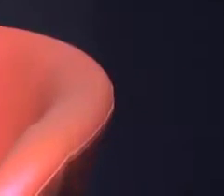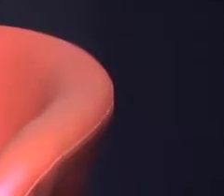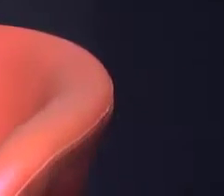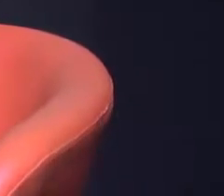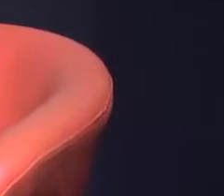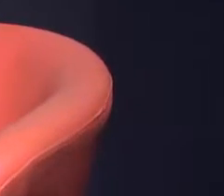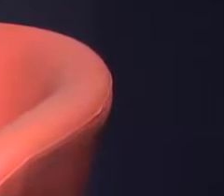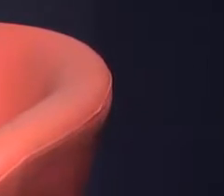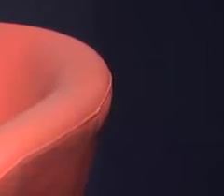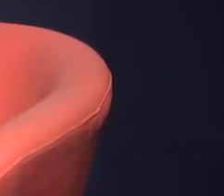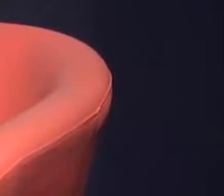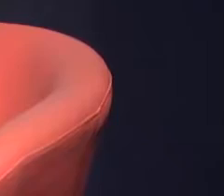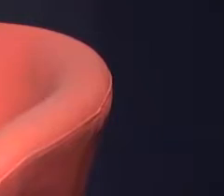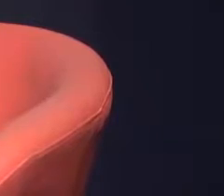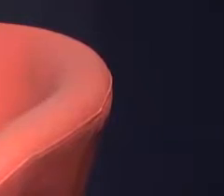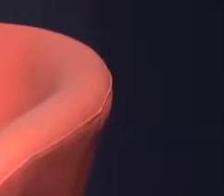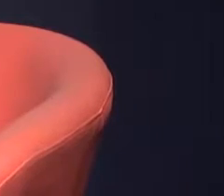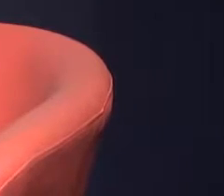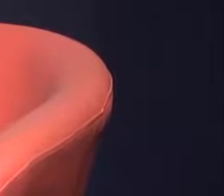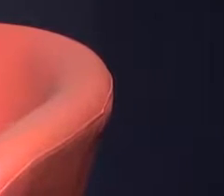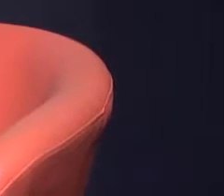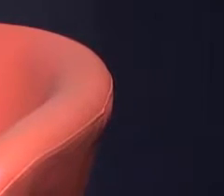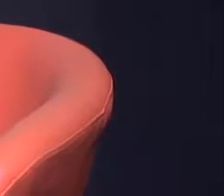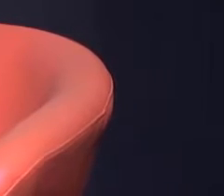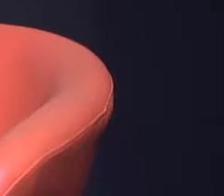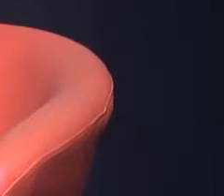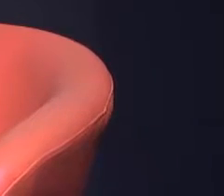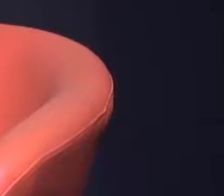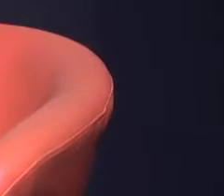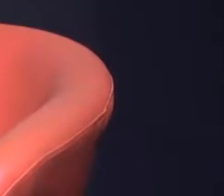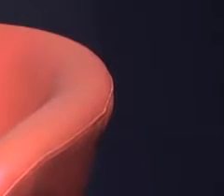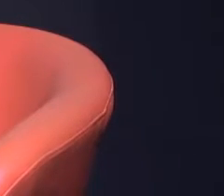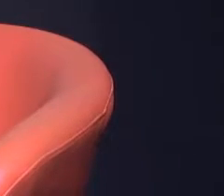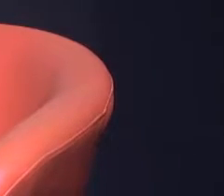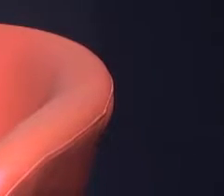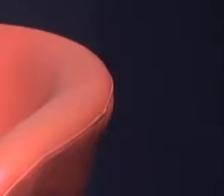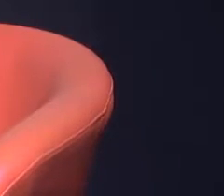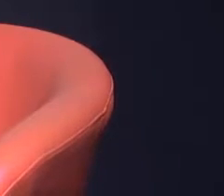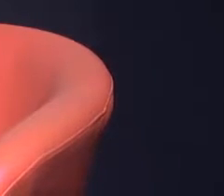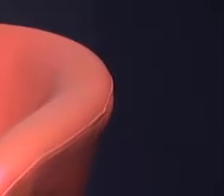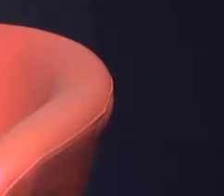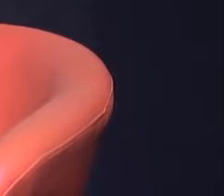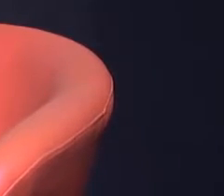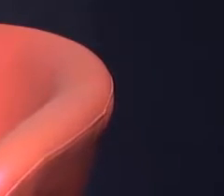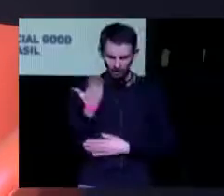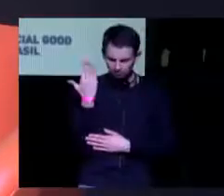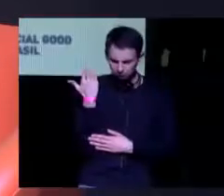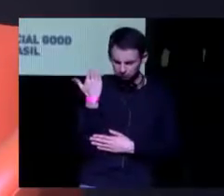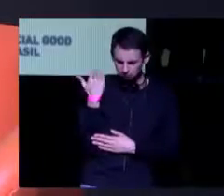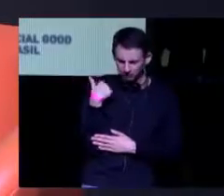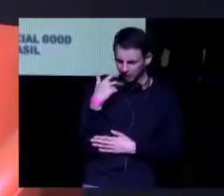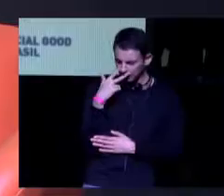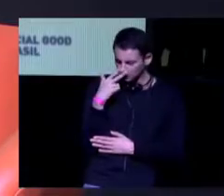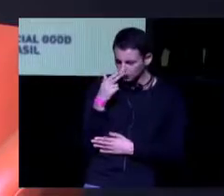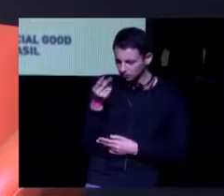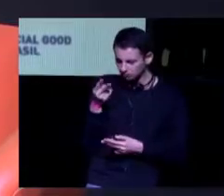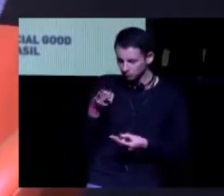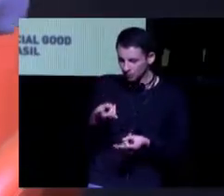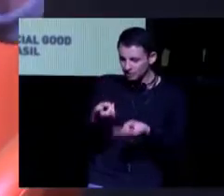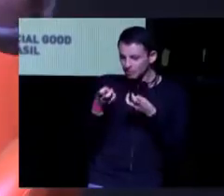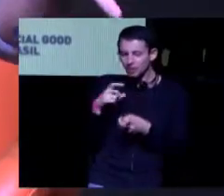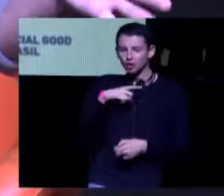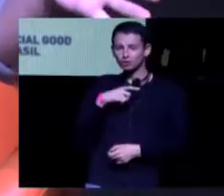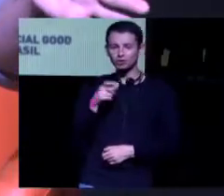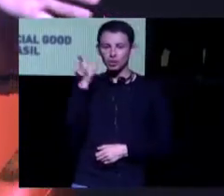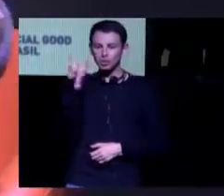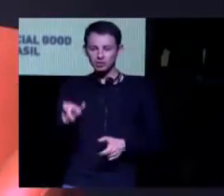qual for. E é meio bizarro, porque durante muito tempo a gente não enxergava isso, né? Existiam dois tipos de pessoas,